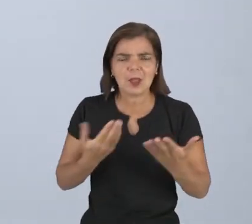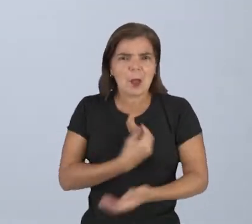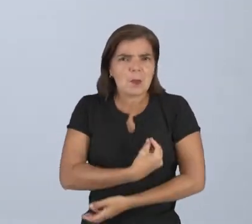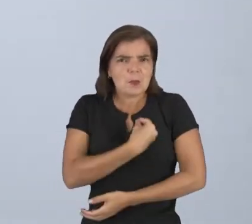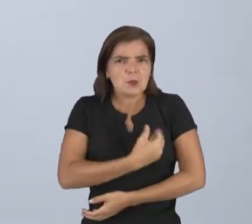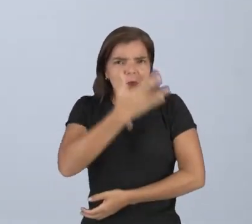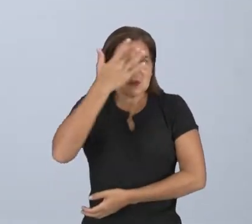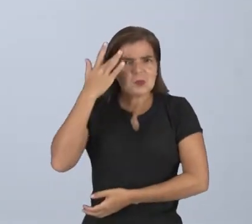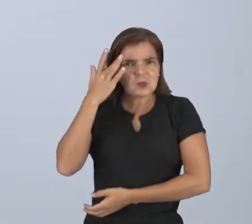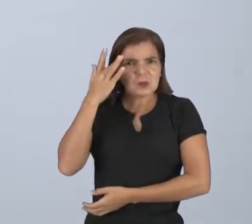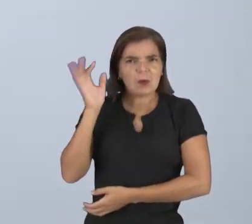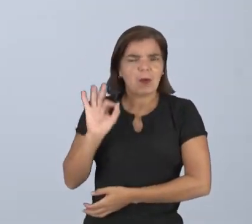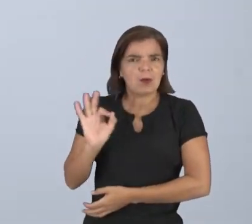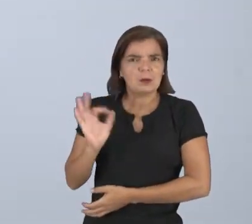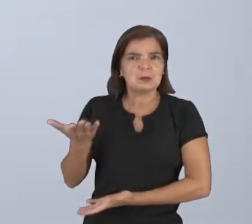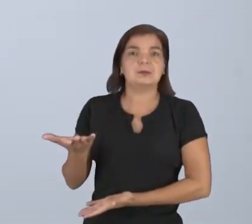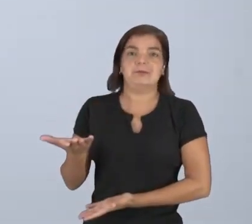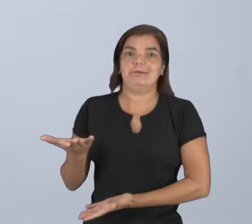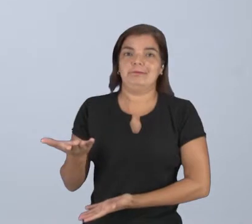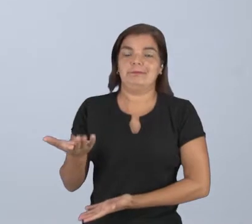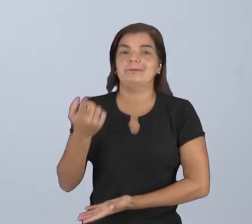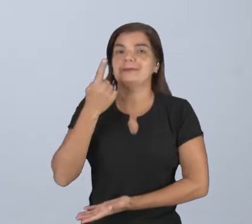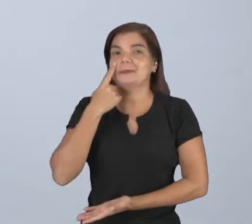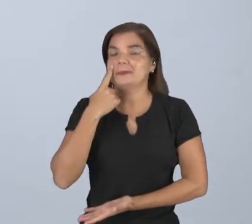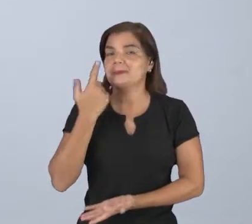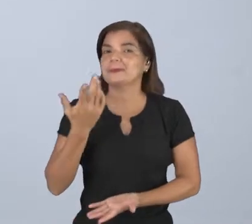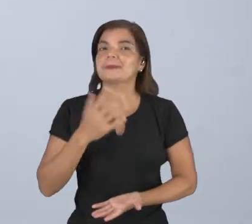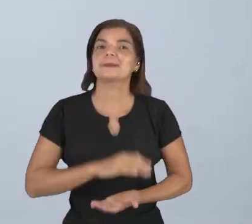uma civilização, né? Mas vamos lá.